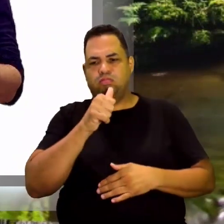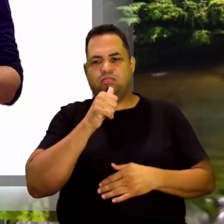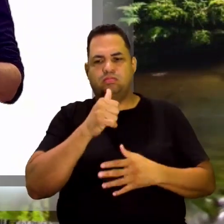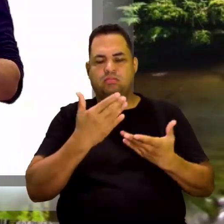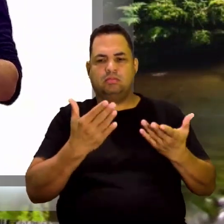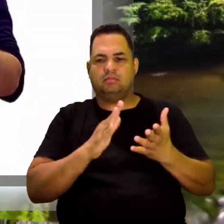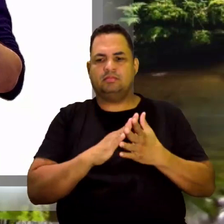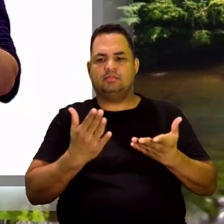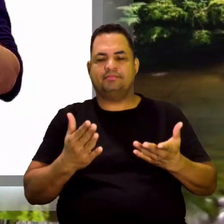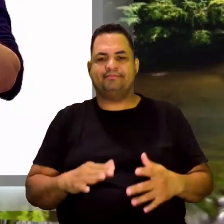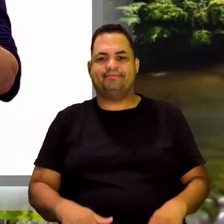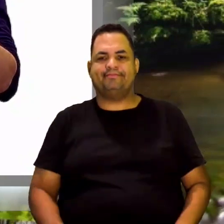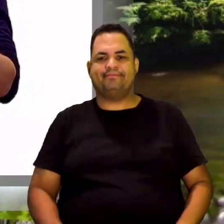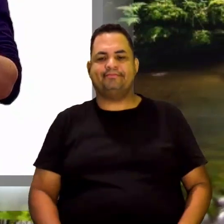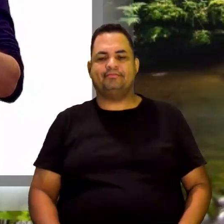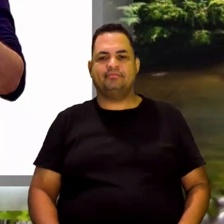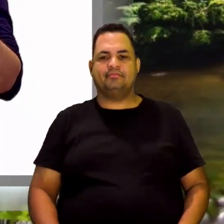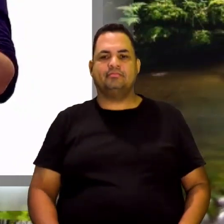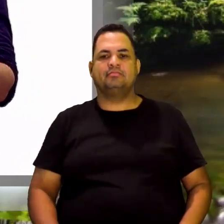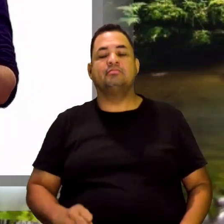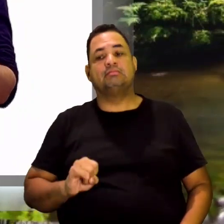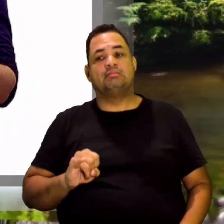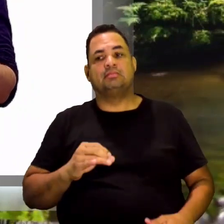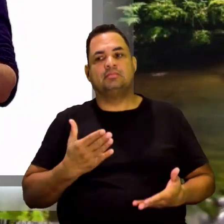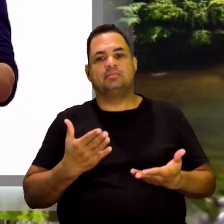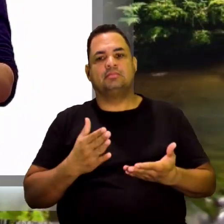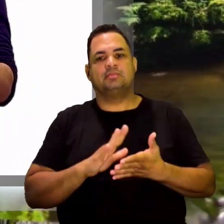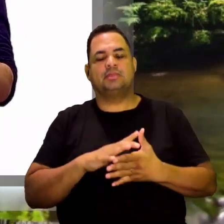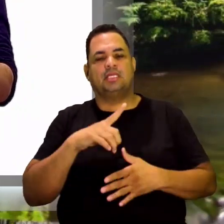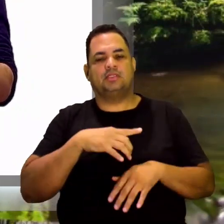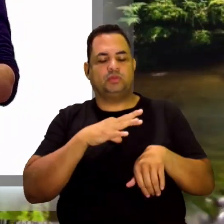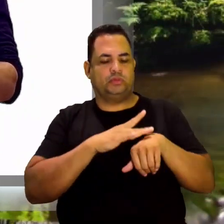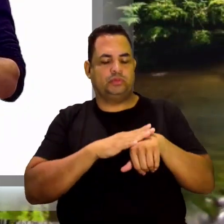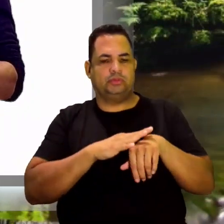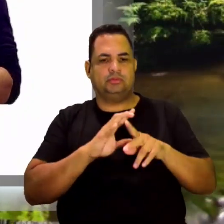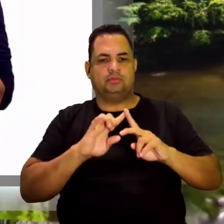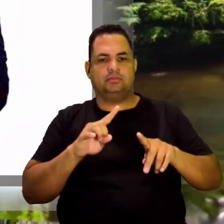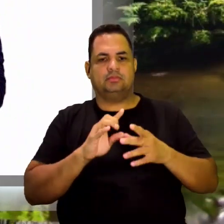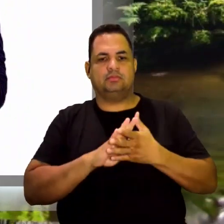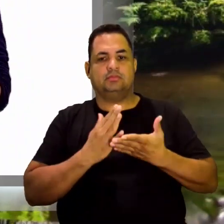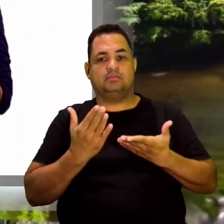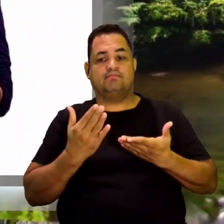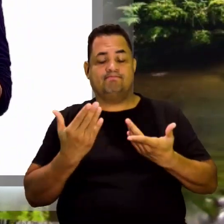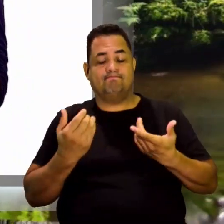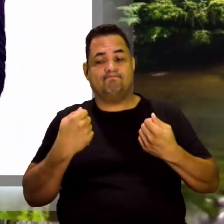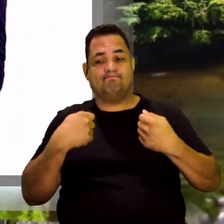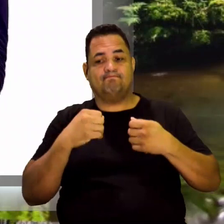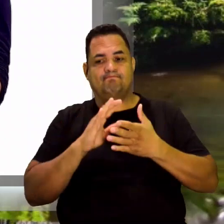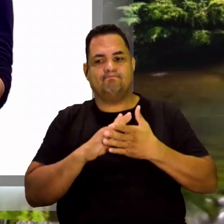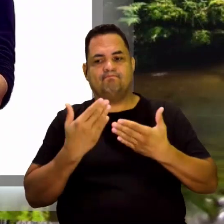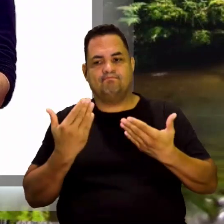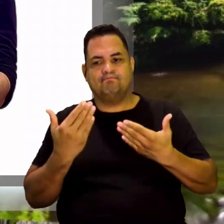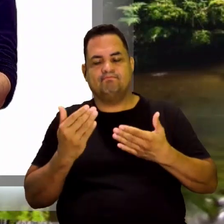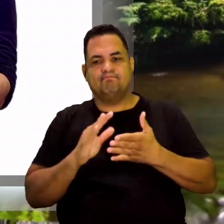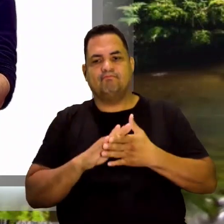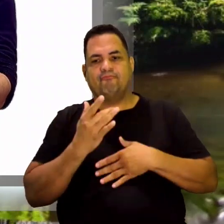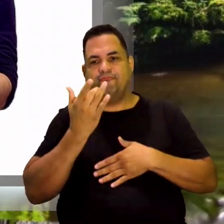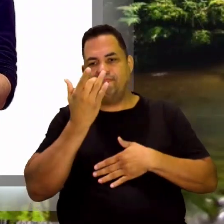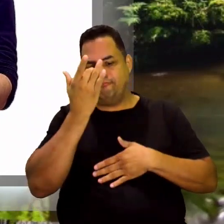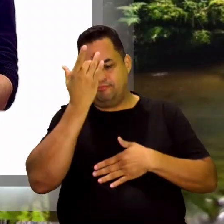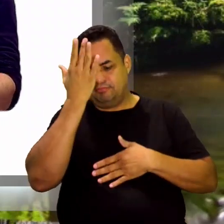fumar, enfim. Não estou dizendo que se você fizer isso, você vai adoecer. Não estou querendo dizer. Mas são coisas que facilitam